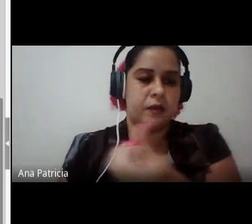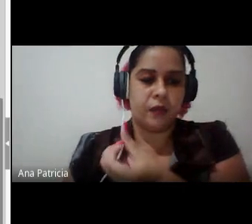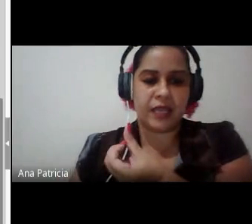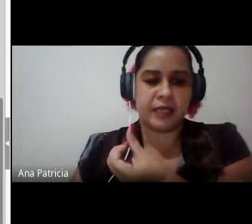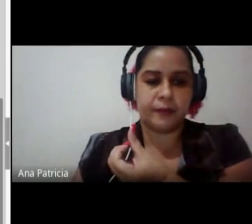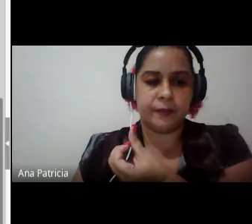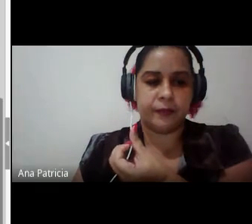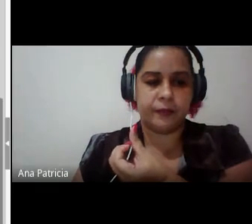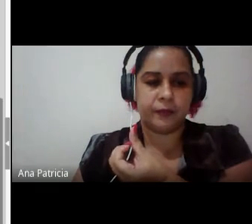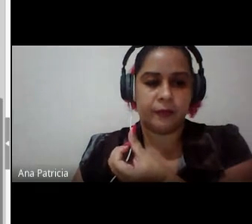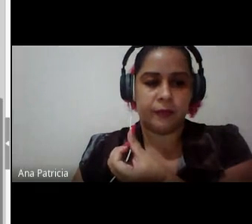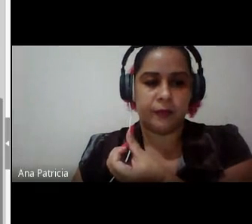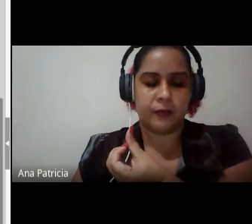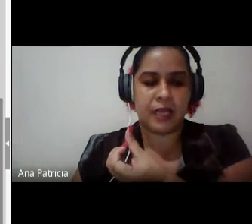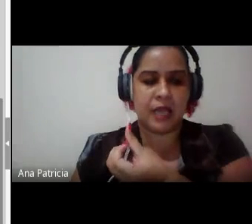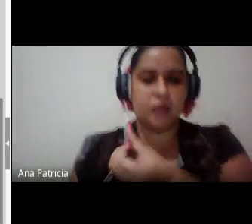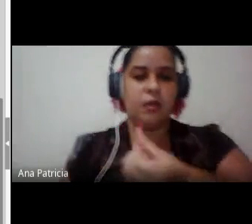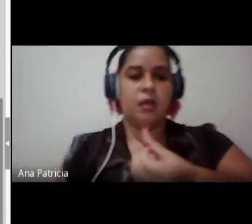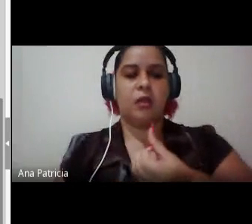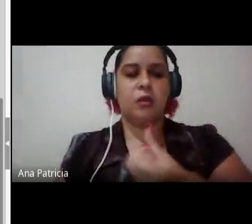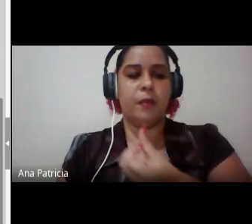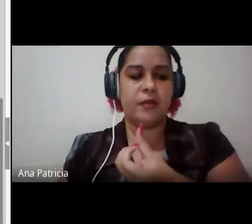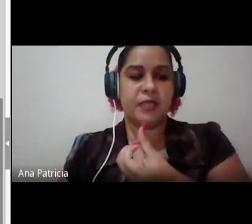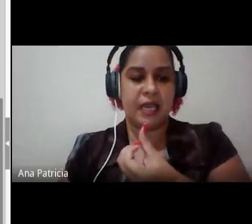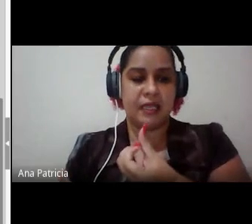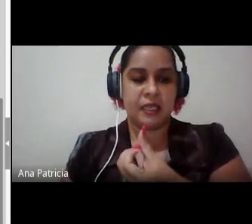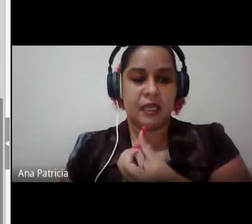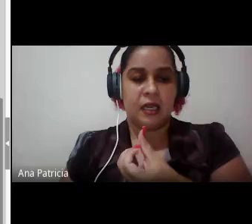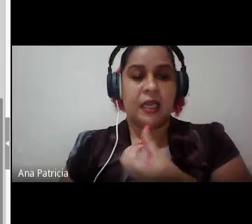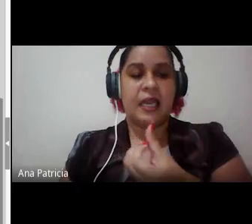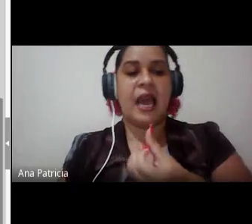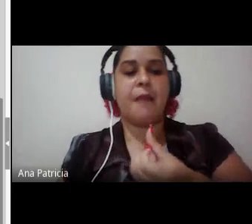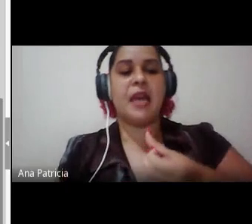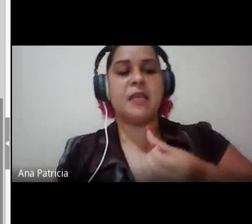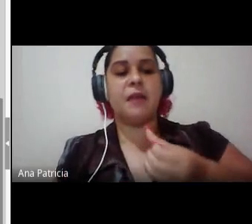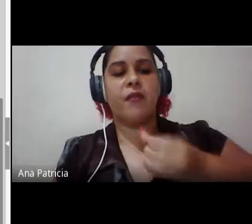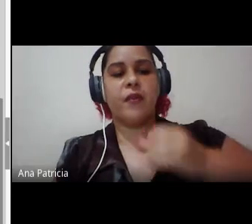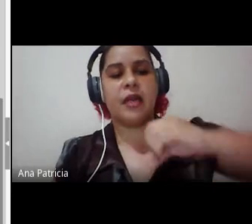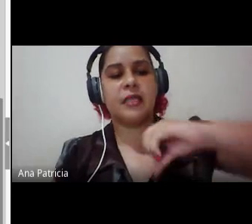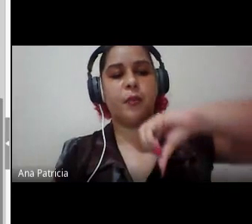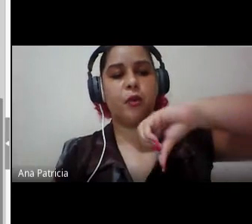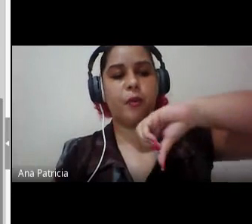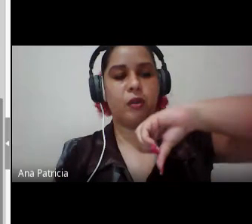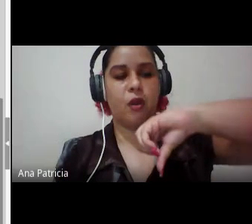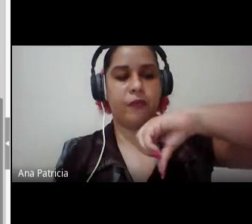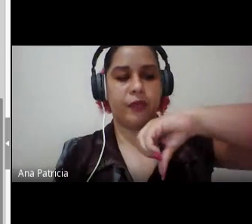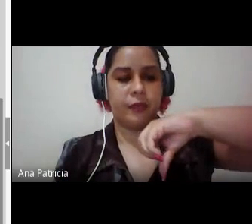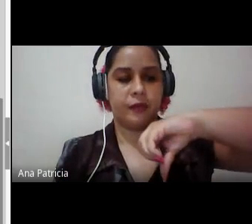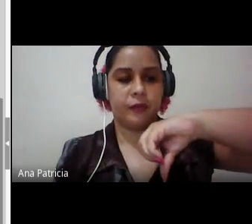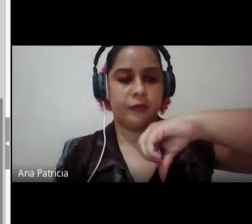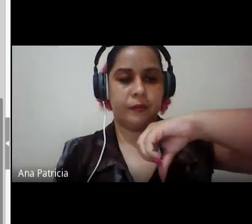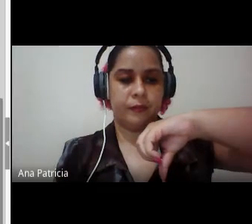Então, fica assim. Certo? Então, número 6, que é a mesma configuração para o número